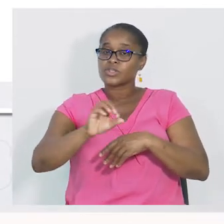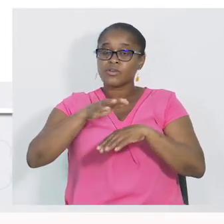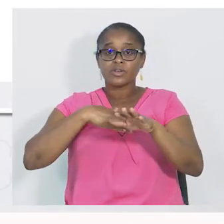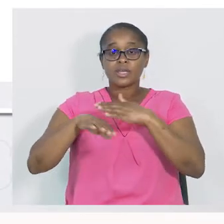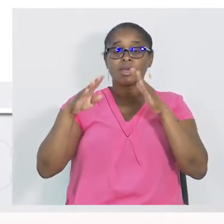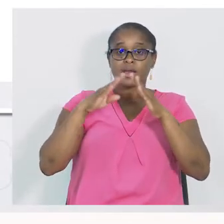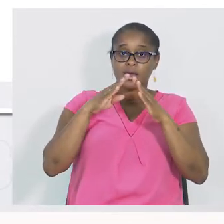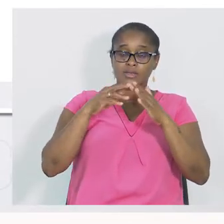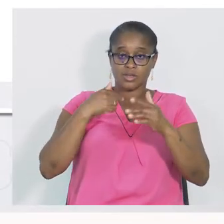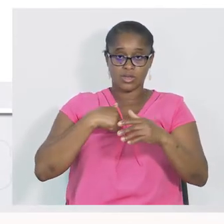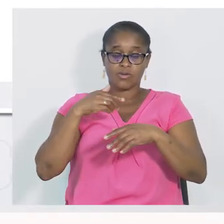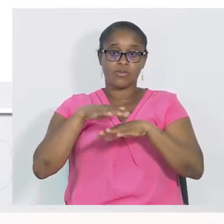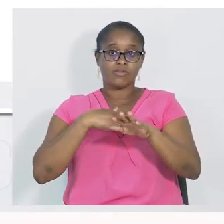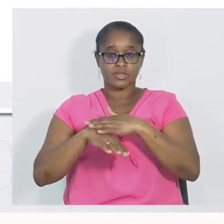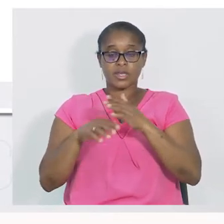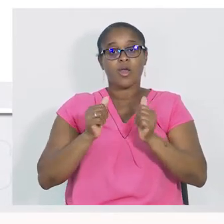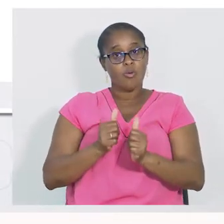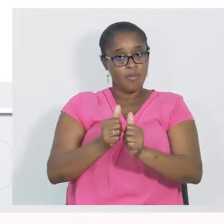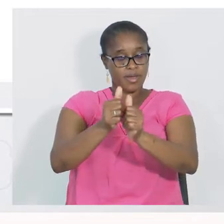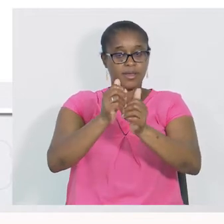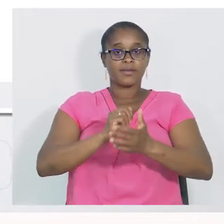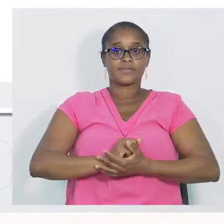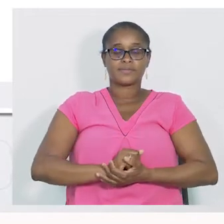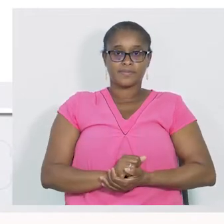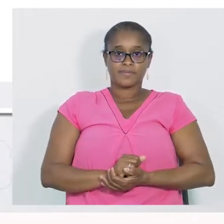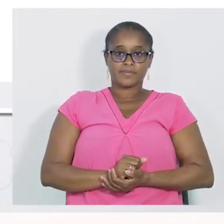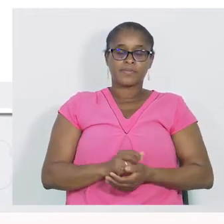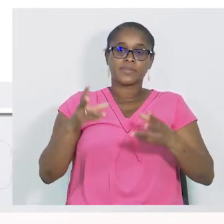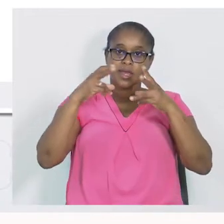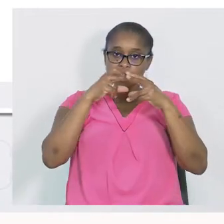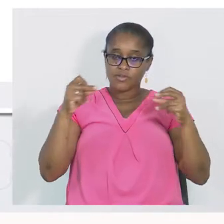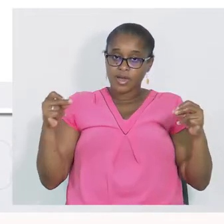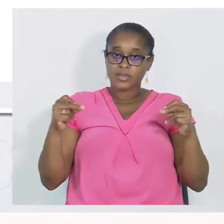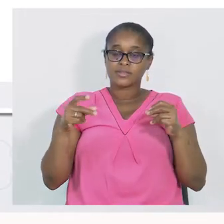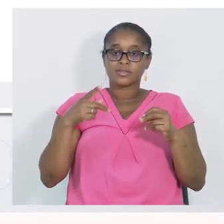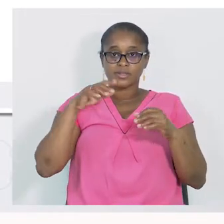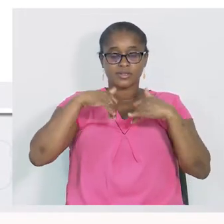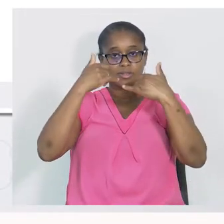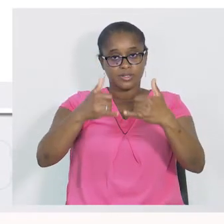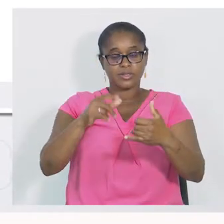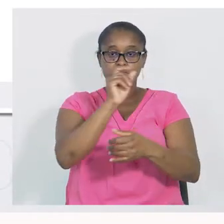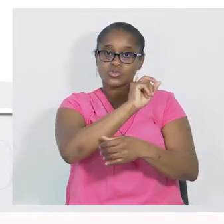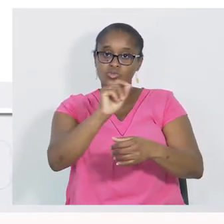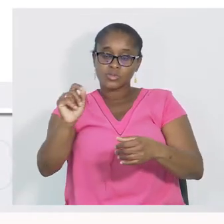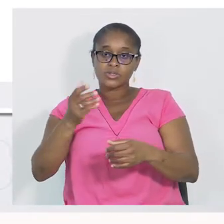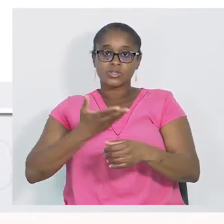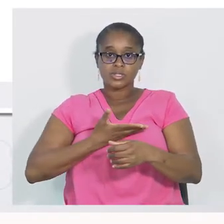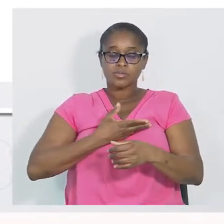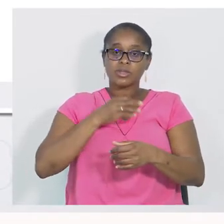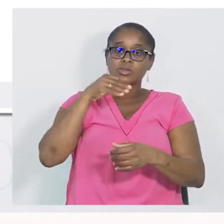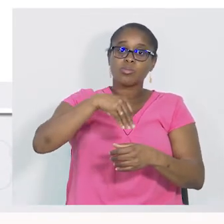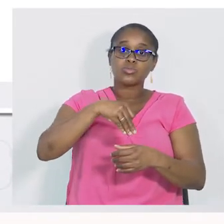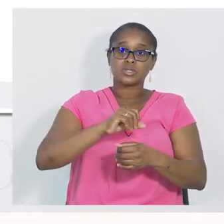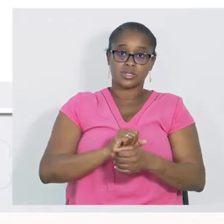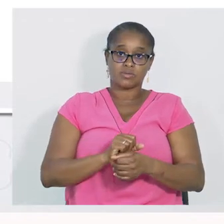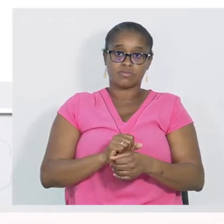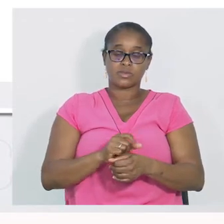não se esqueçam. E vamos agora ver o quadro, que vocês também têm esse quadro no vosso